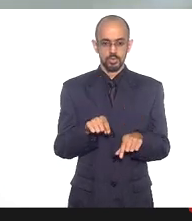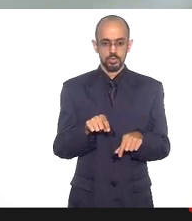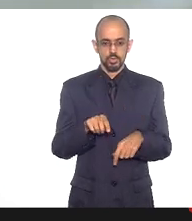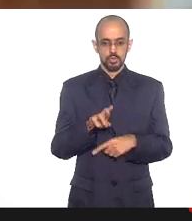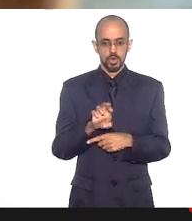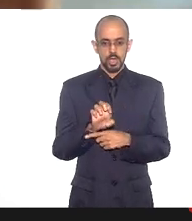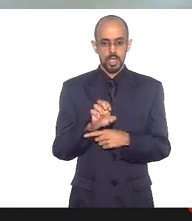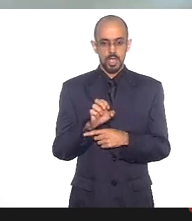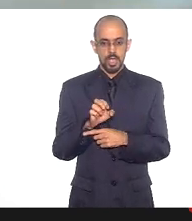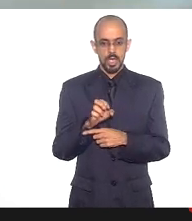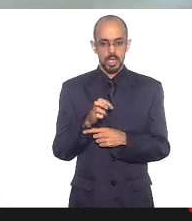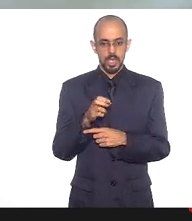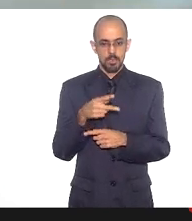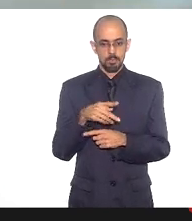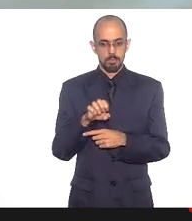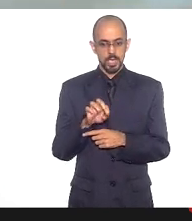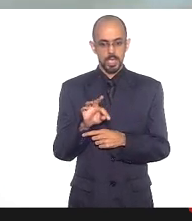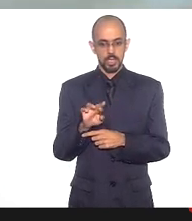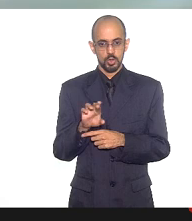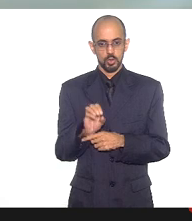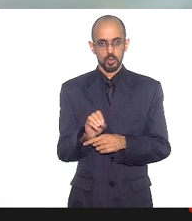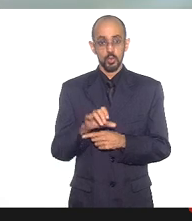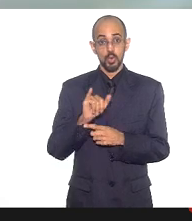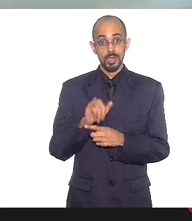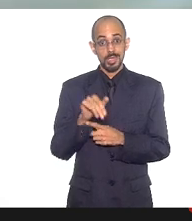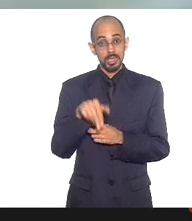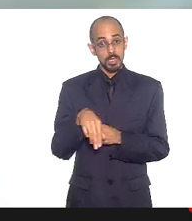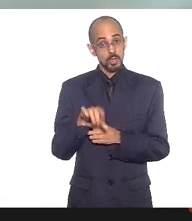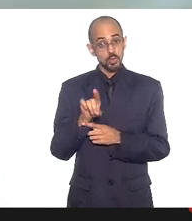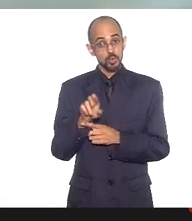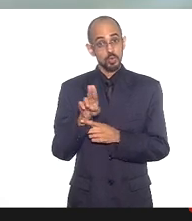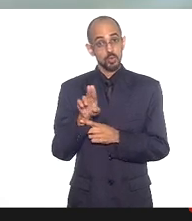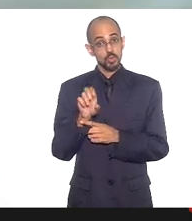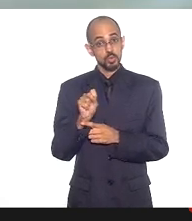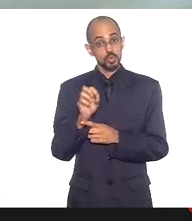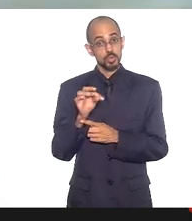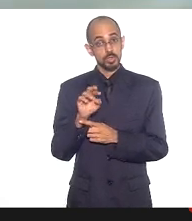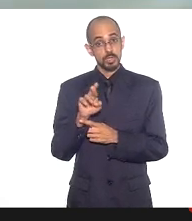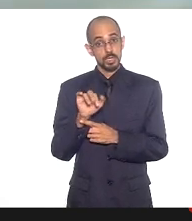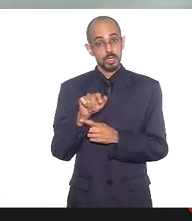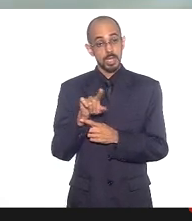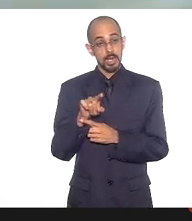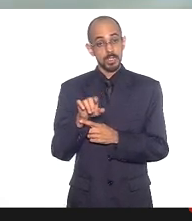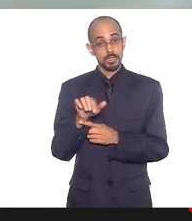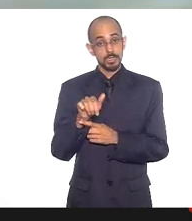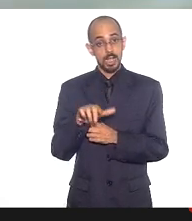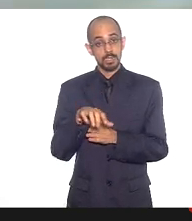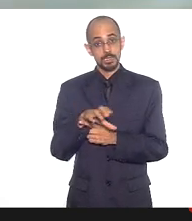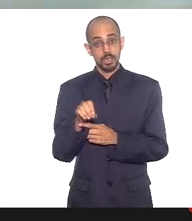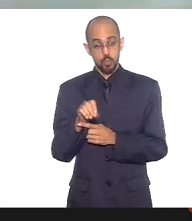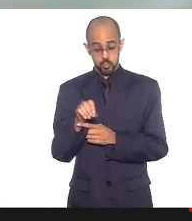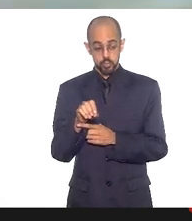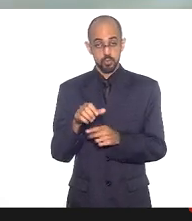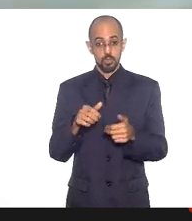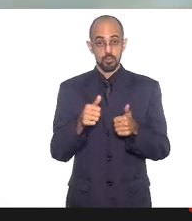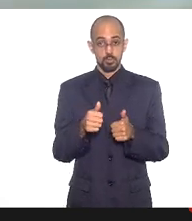repetros anteriores, repeto industrialização. Bom, o